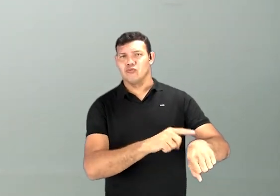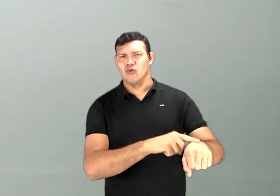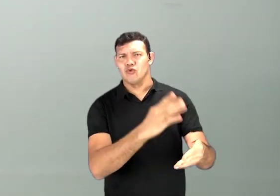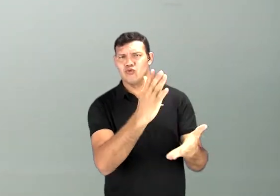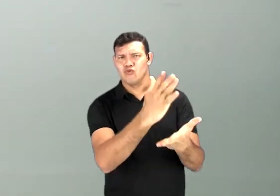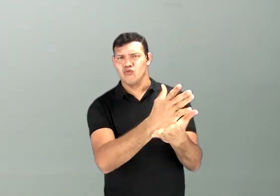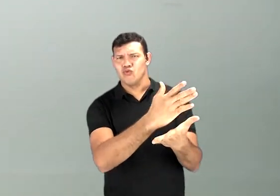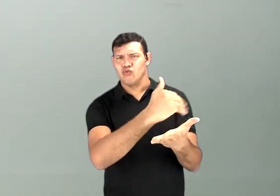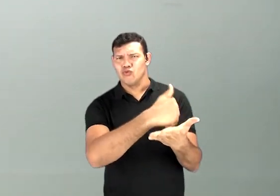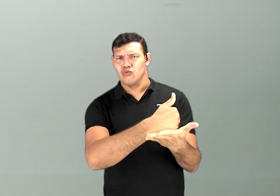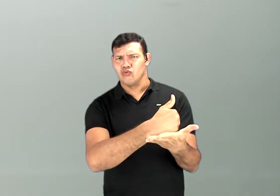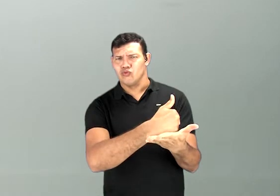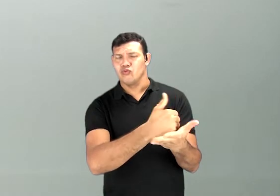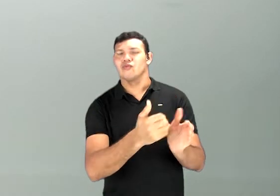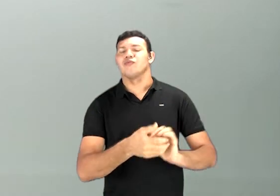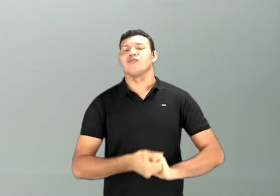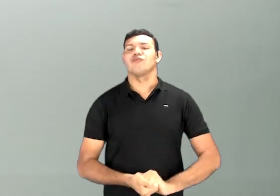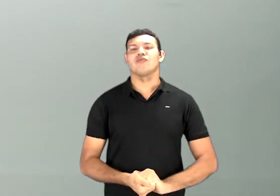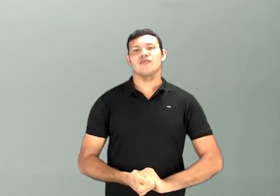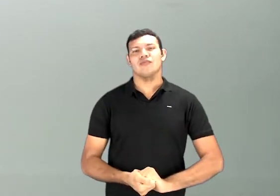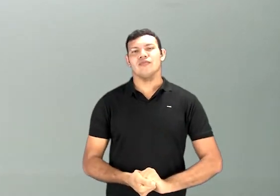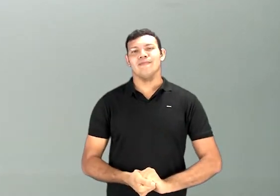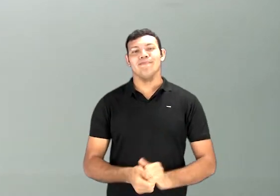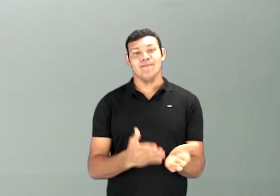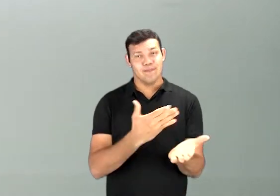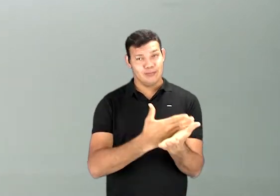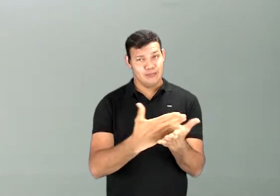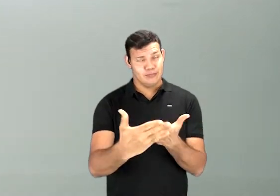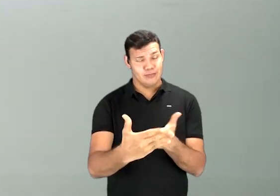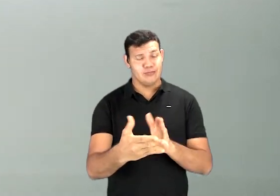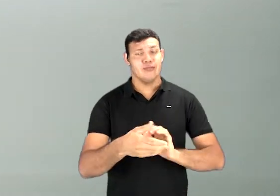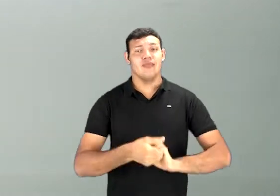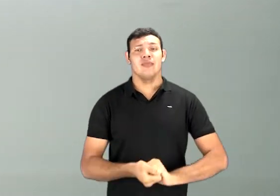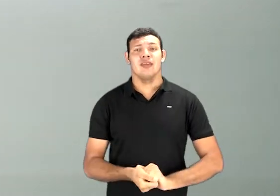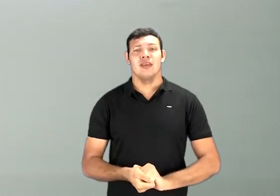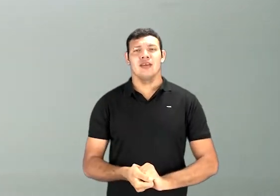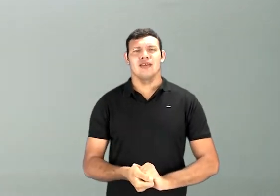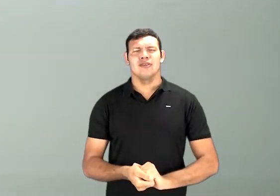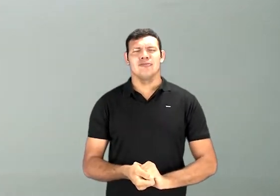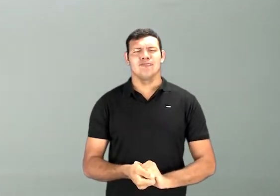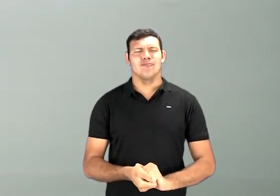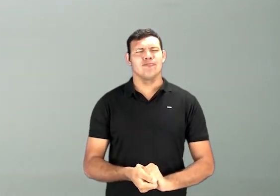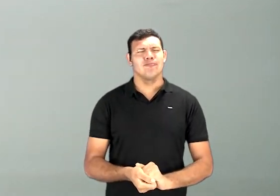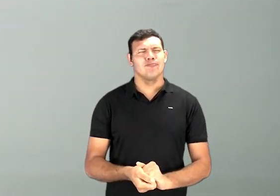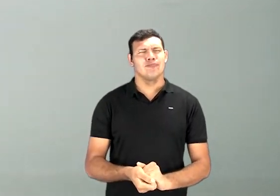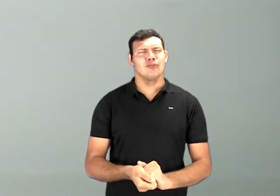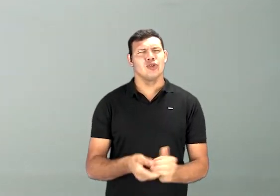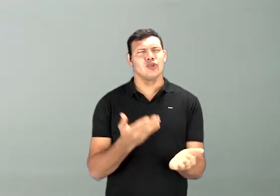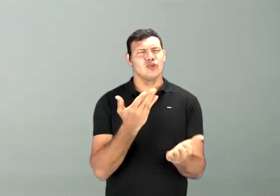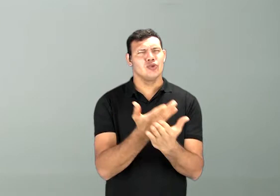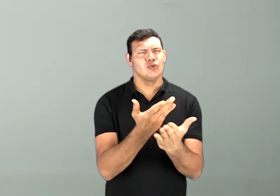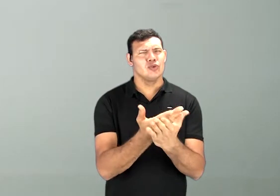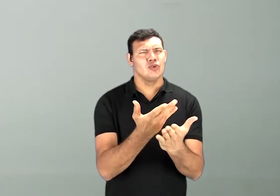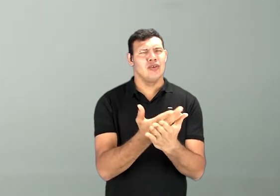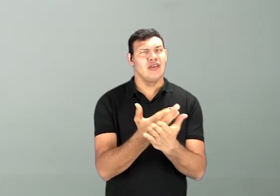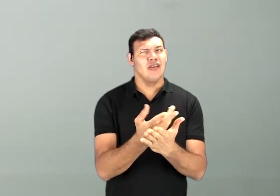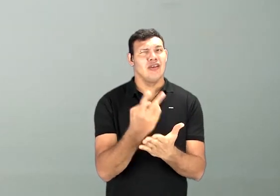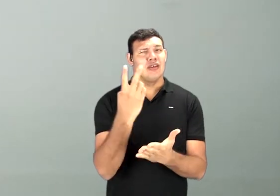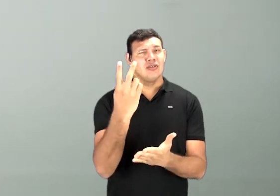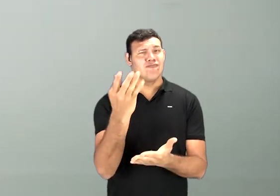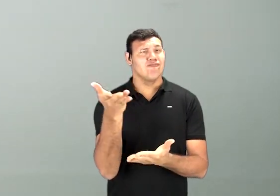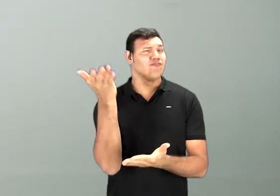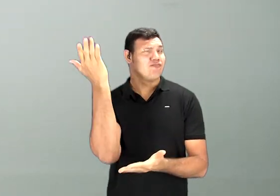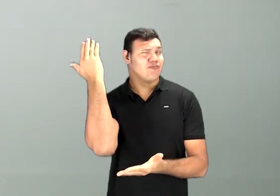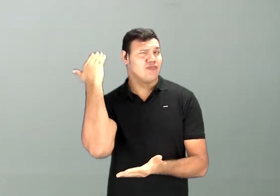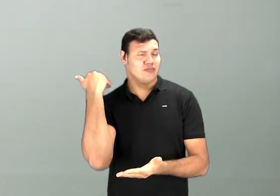E nós começamos essa aula há 2 aulas atrás, quando nós iniciamos falando